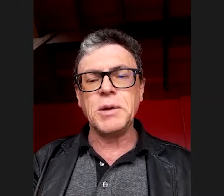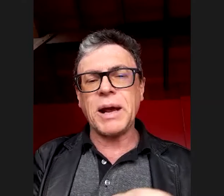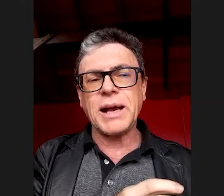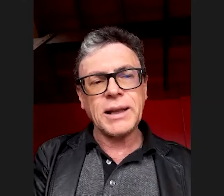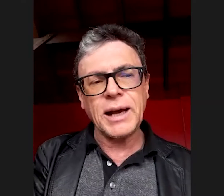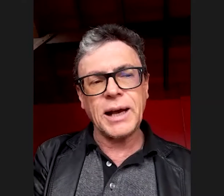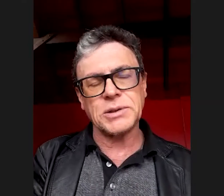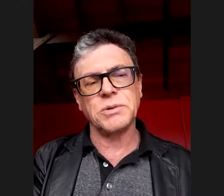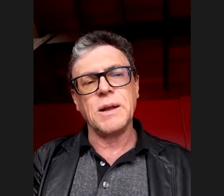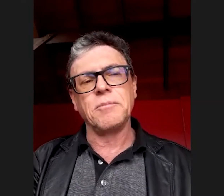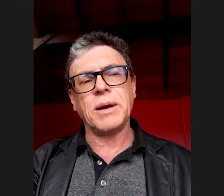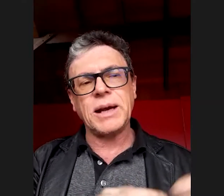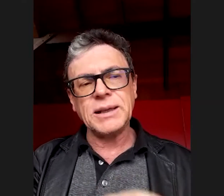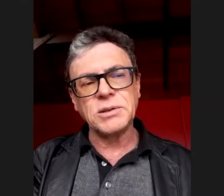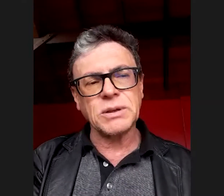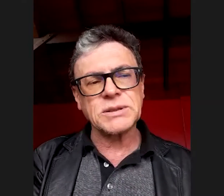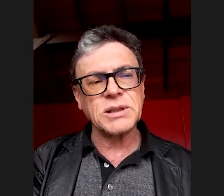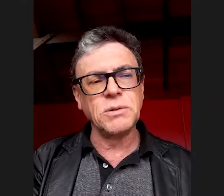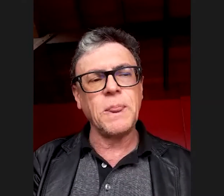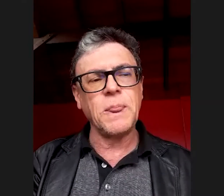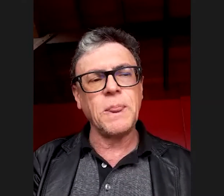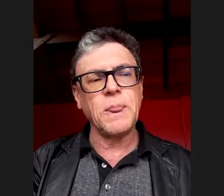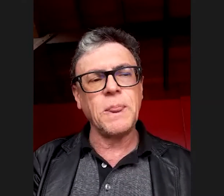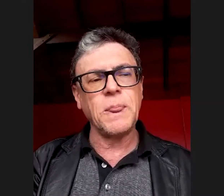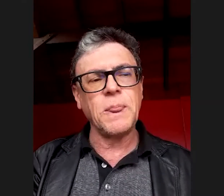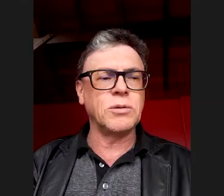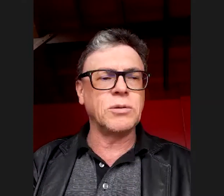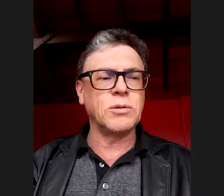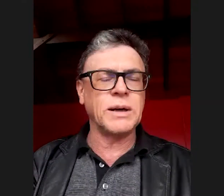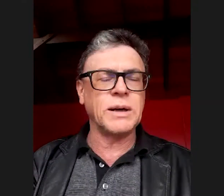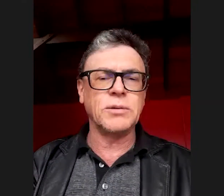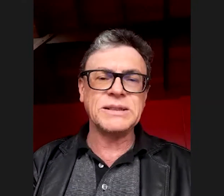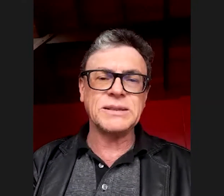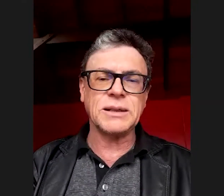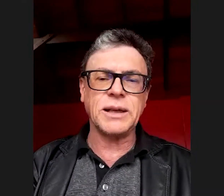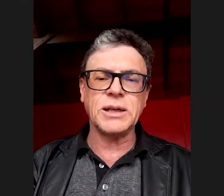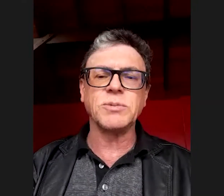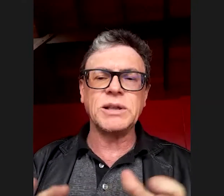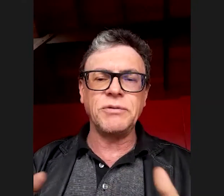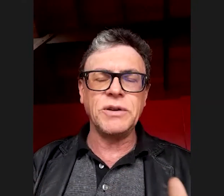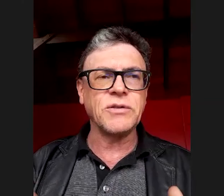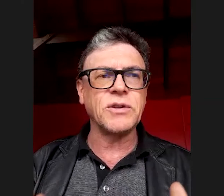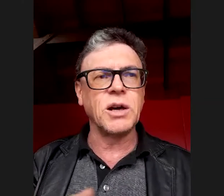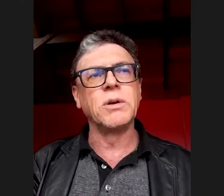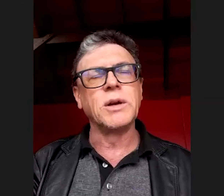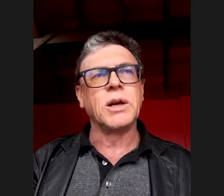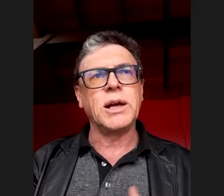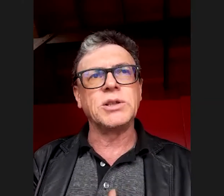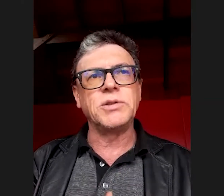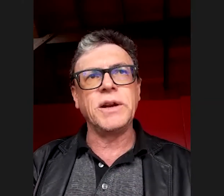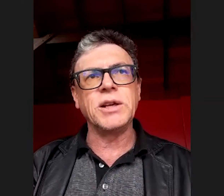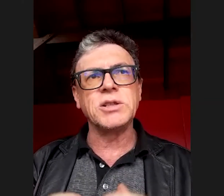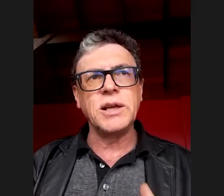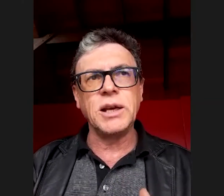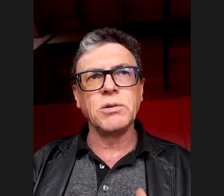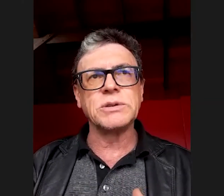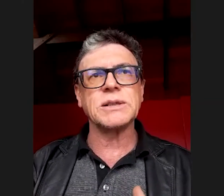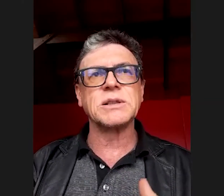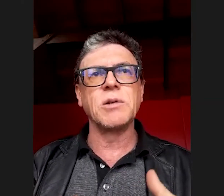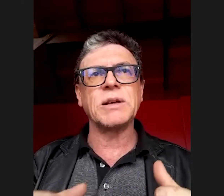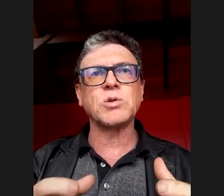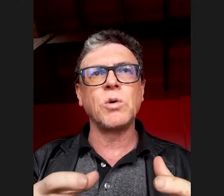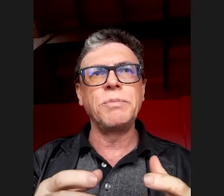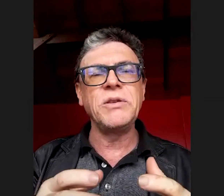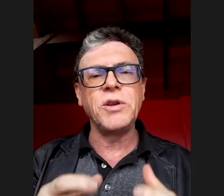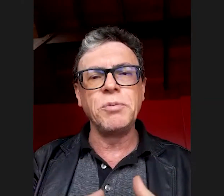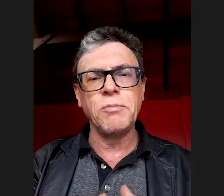e cada caso, a cada situação, é uma estratégia, uma definição diferente de